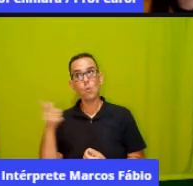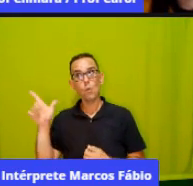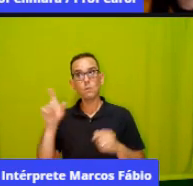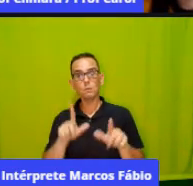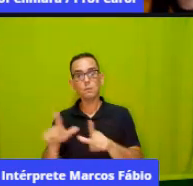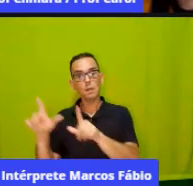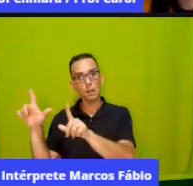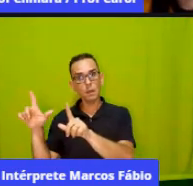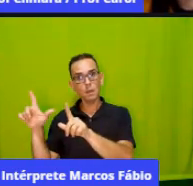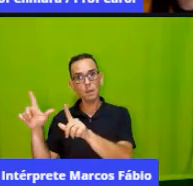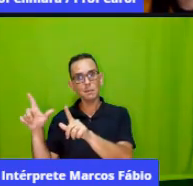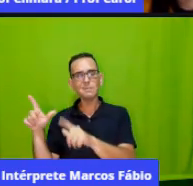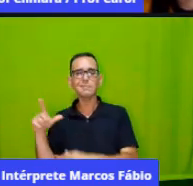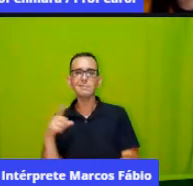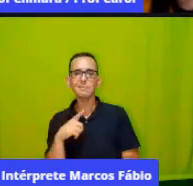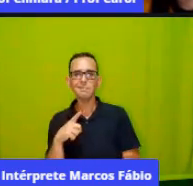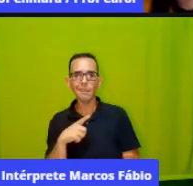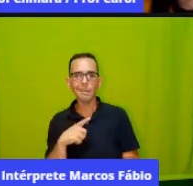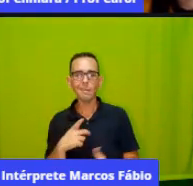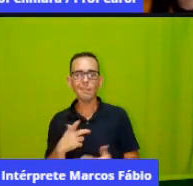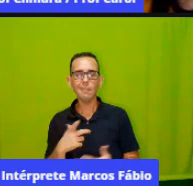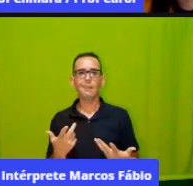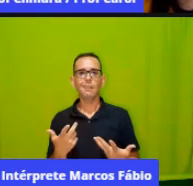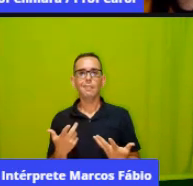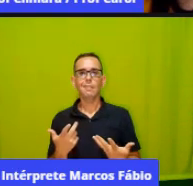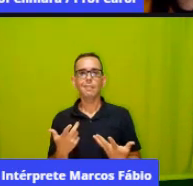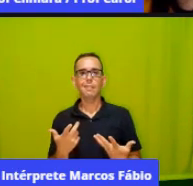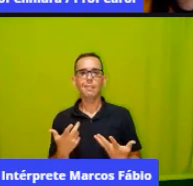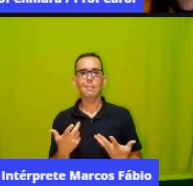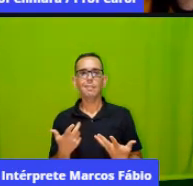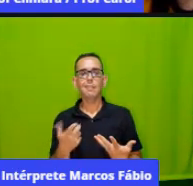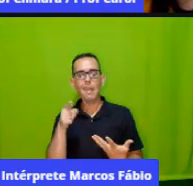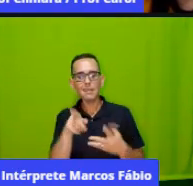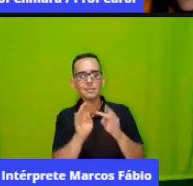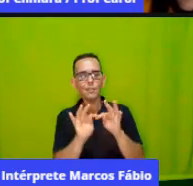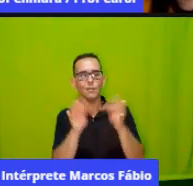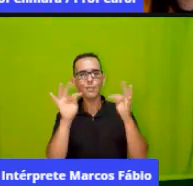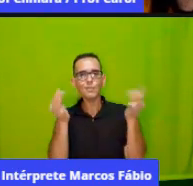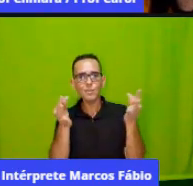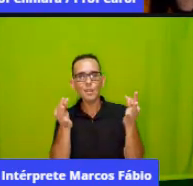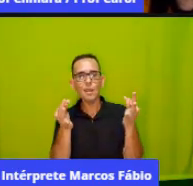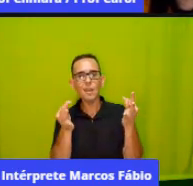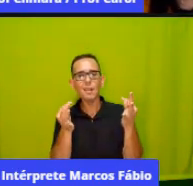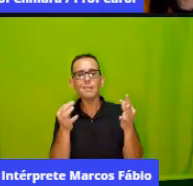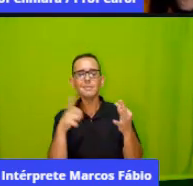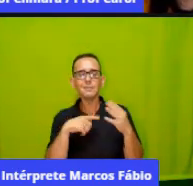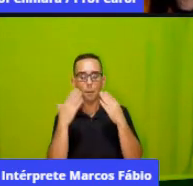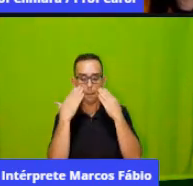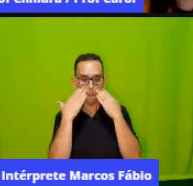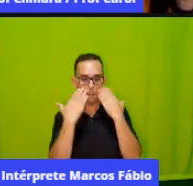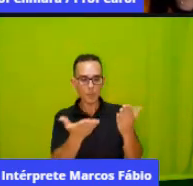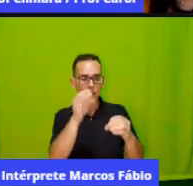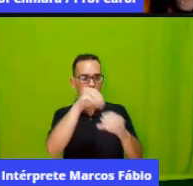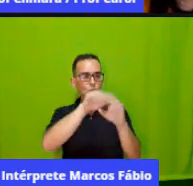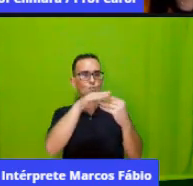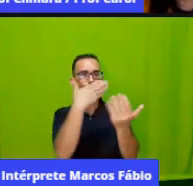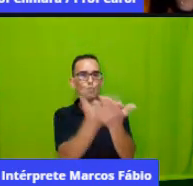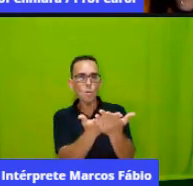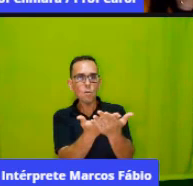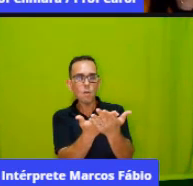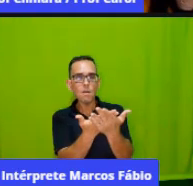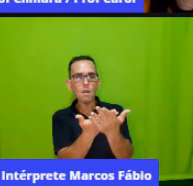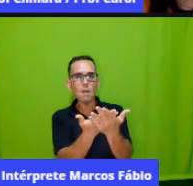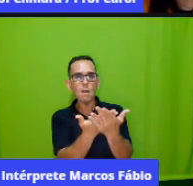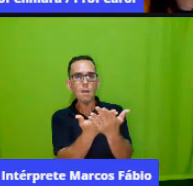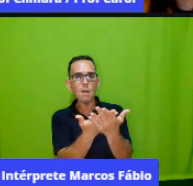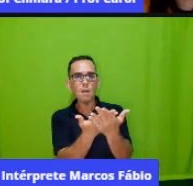Aí aqui a gente fala um pouquinho, né, que essa tecnologia assistiva está presente, né, nas escolas. Os nossos